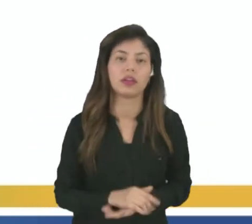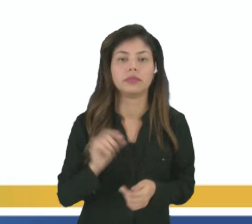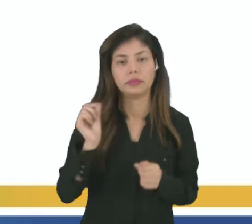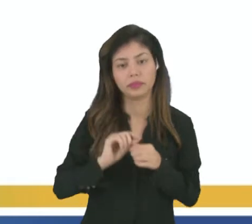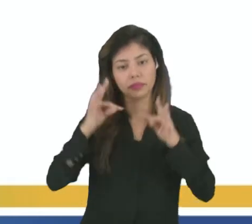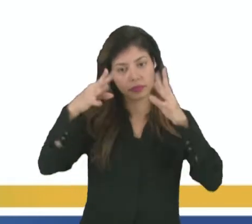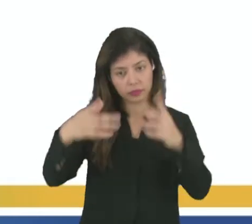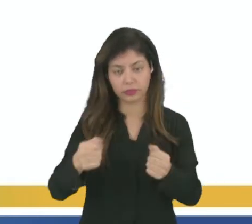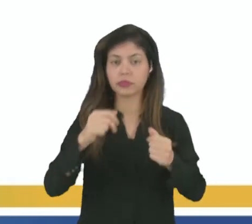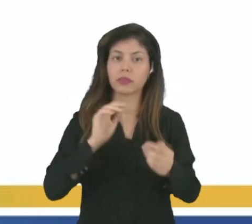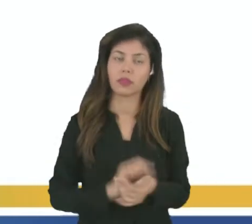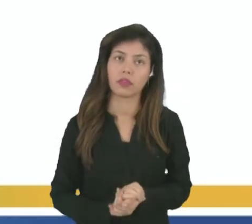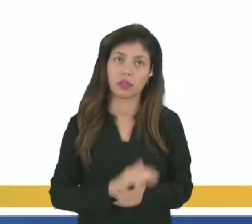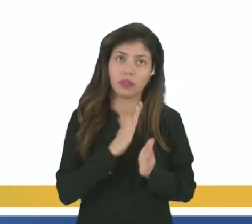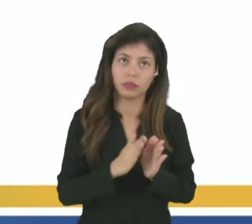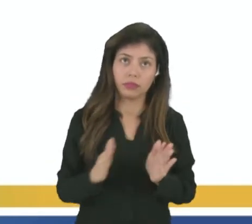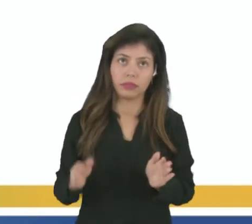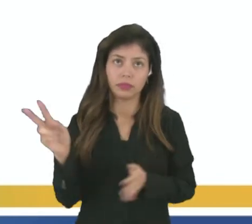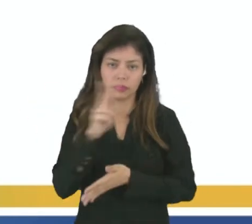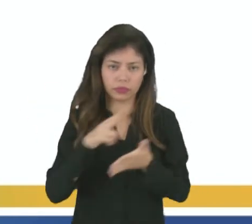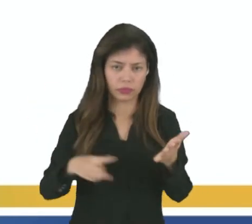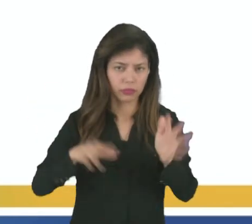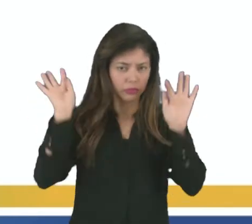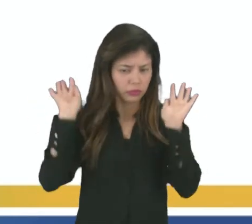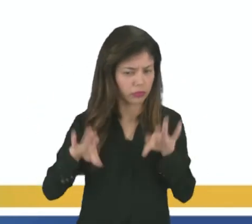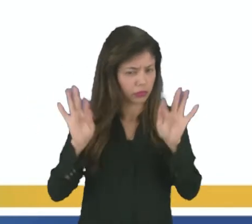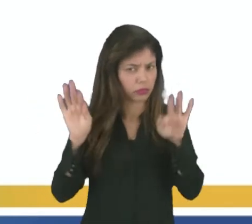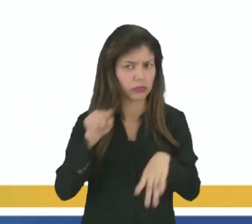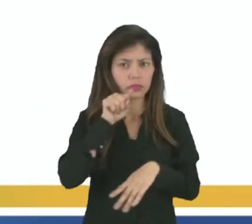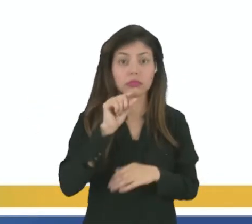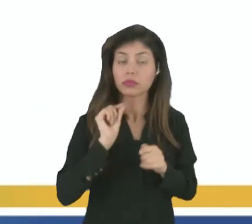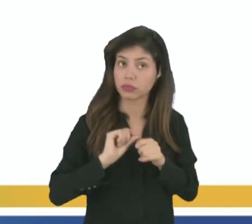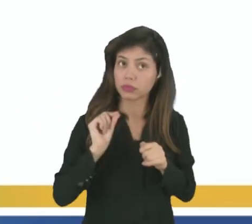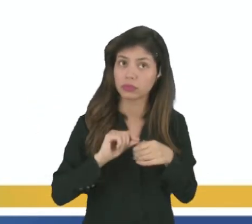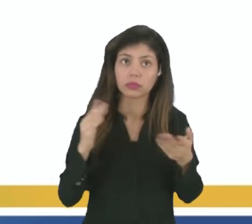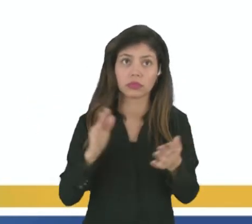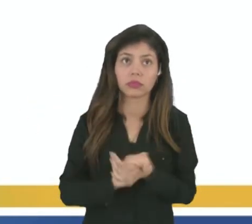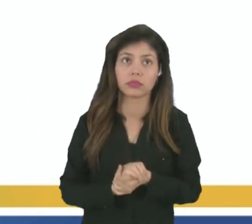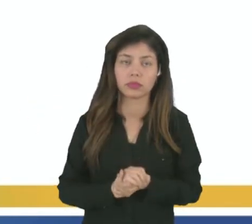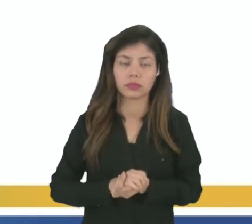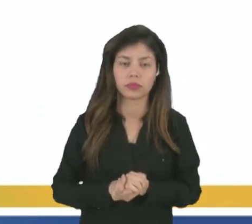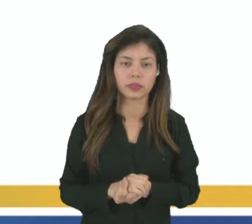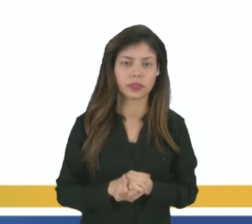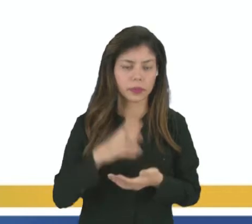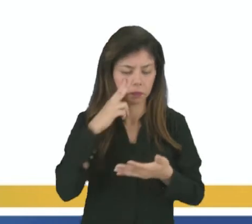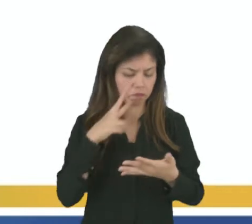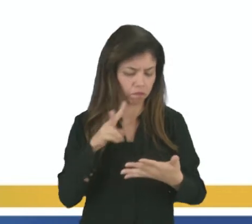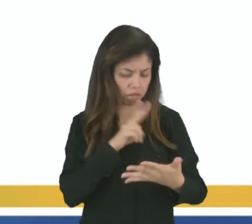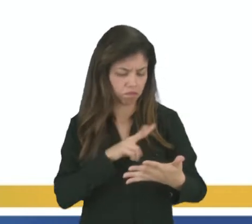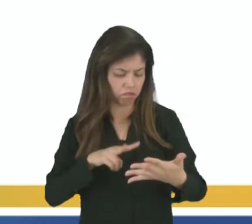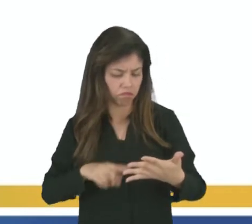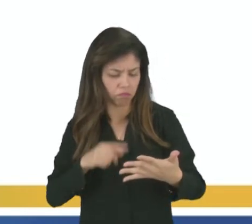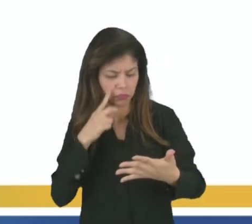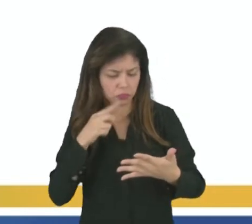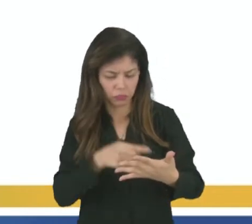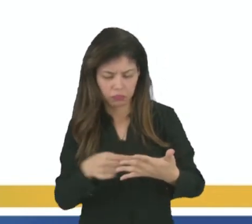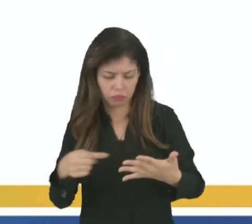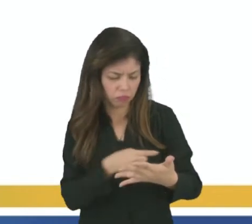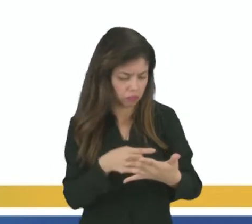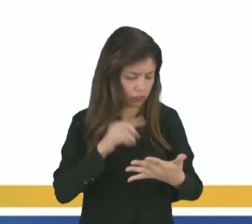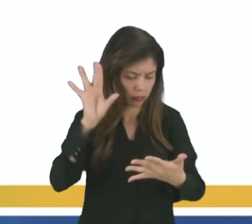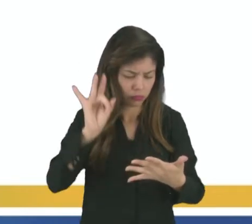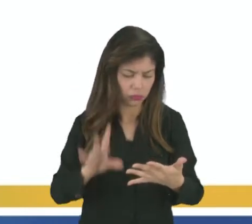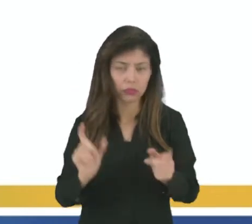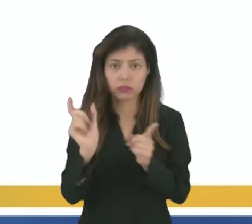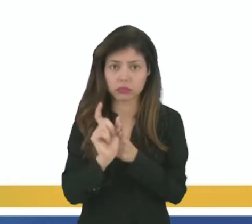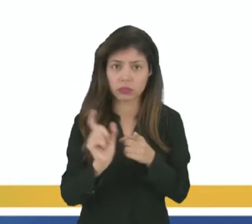fizer todos esses passos, faça uma leitura final do que você fez, sublinhou as palavras-chave, do que você entendeu,